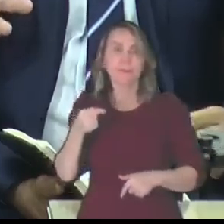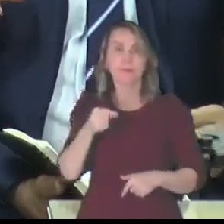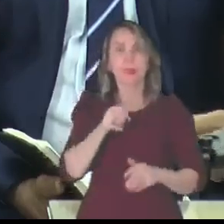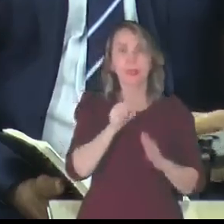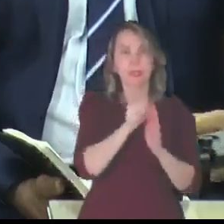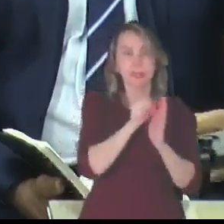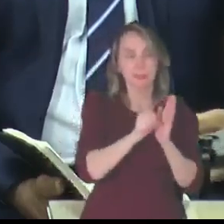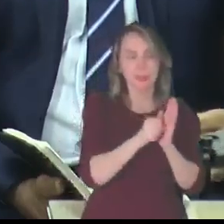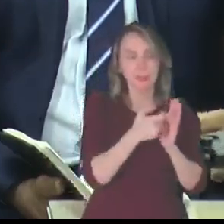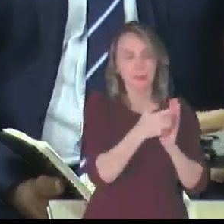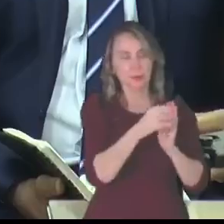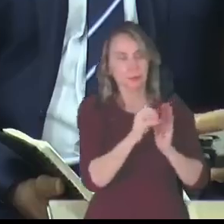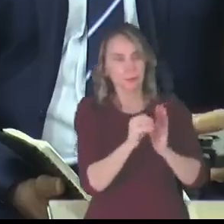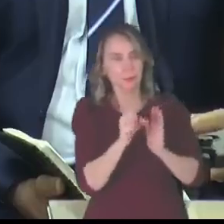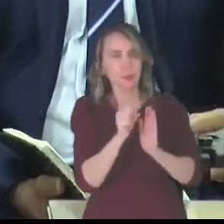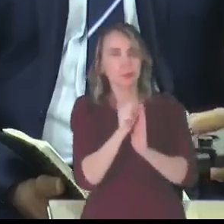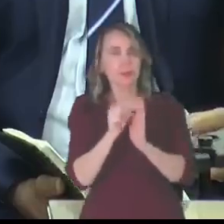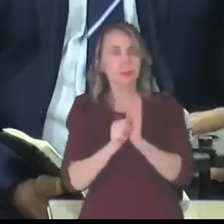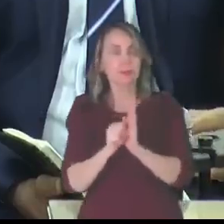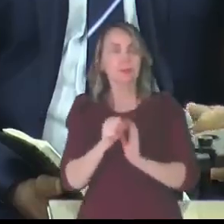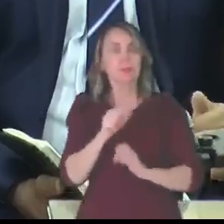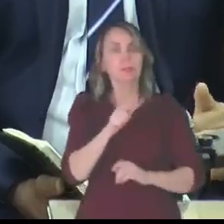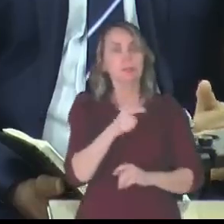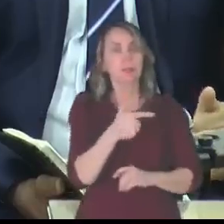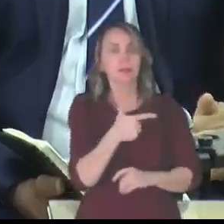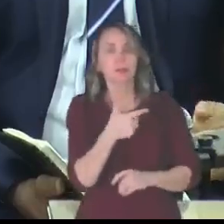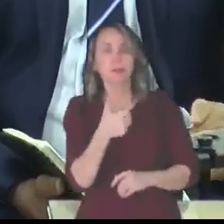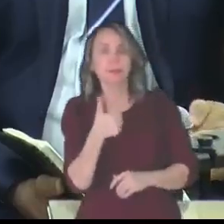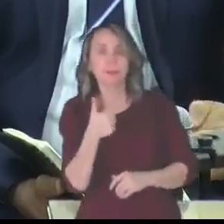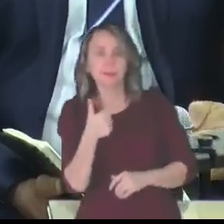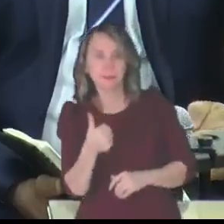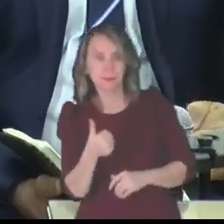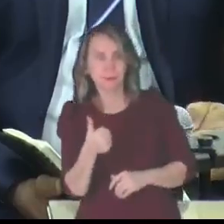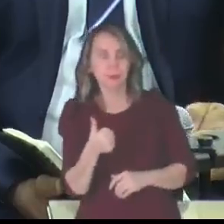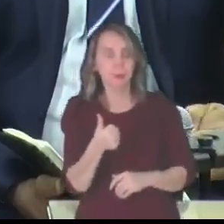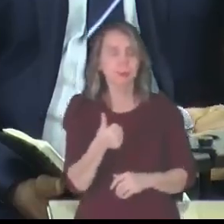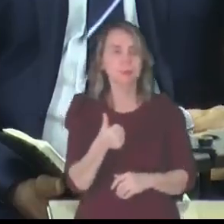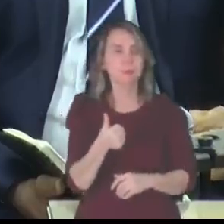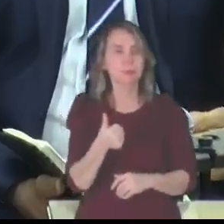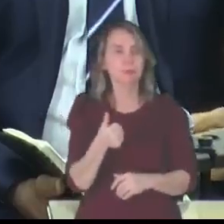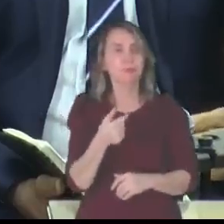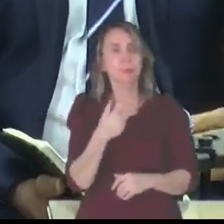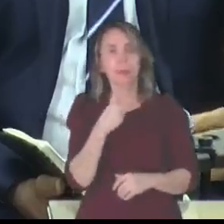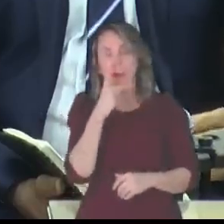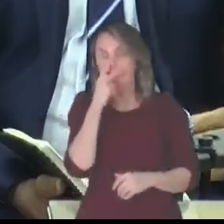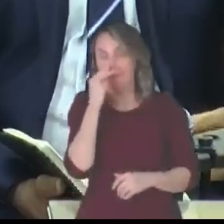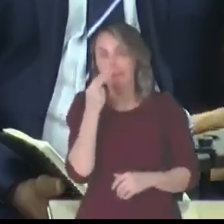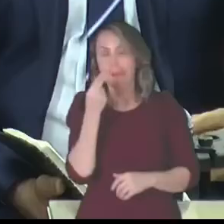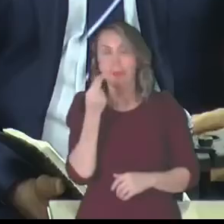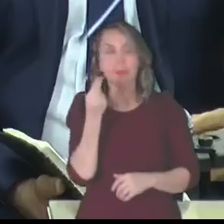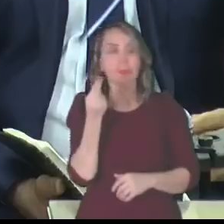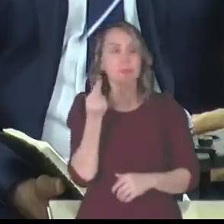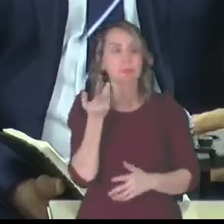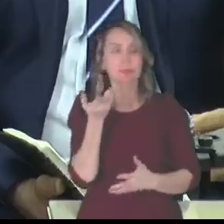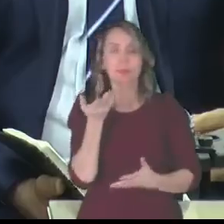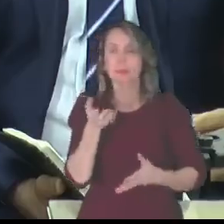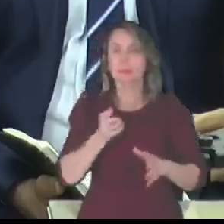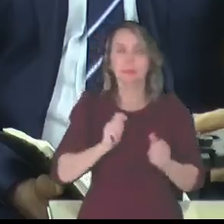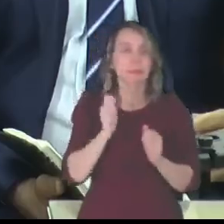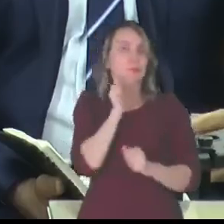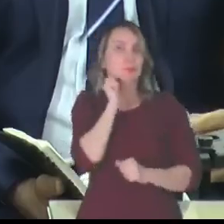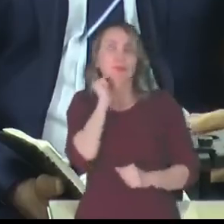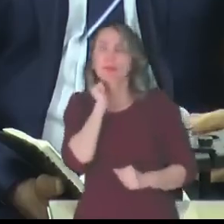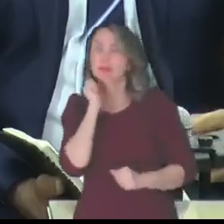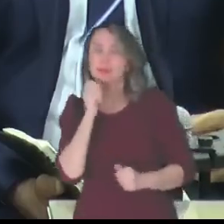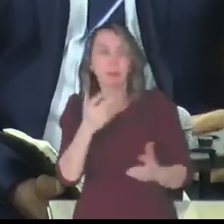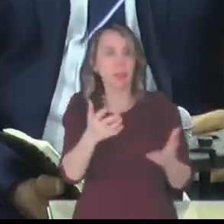20 e do Século 21 o final do século 20 e o começo do século 21 que estão que estão afastando os crentes